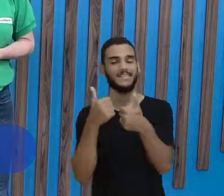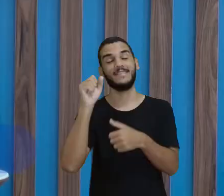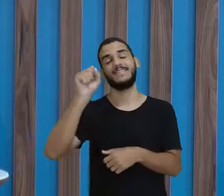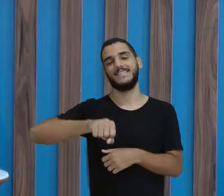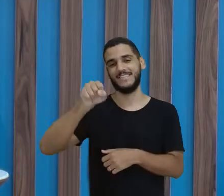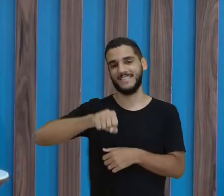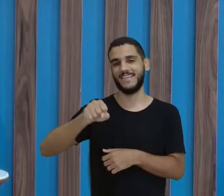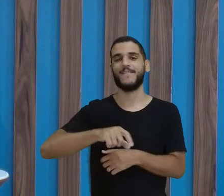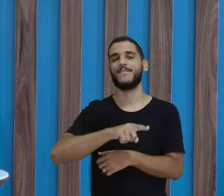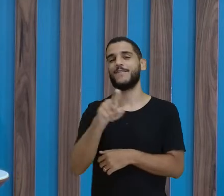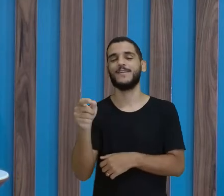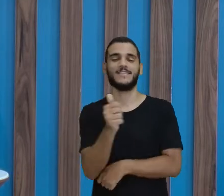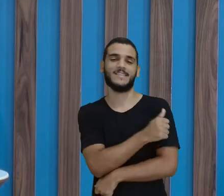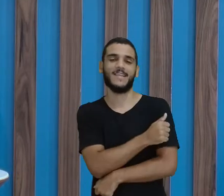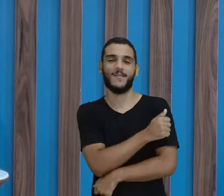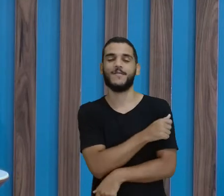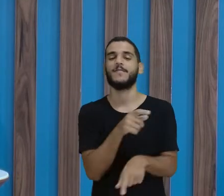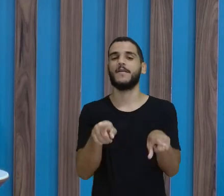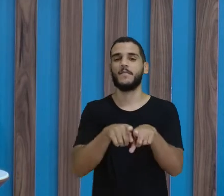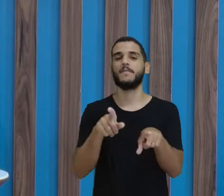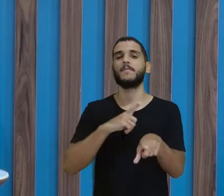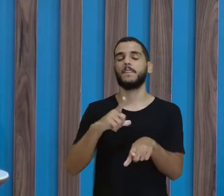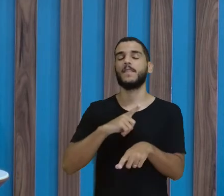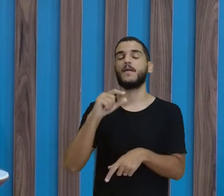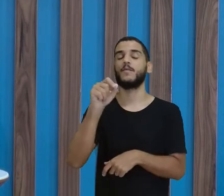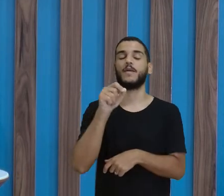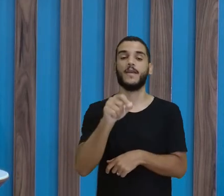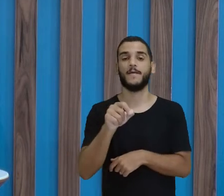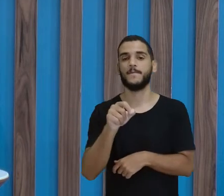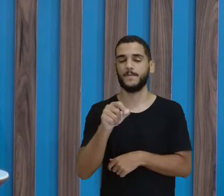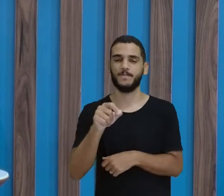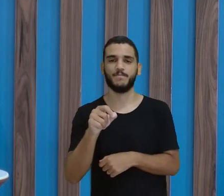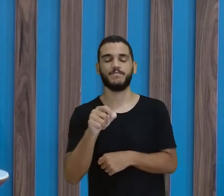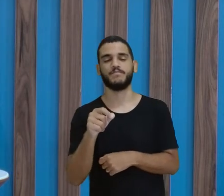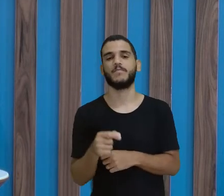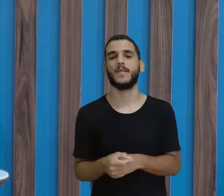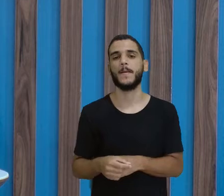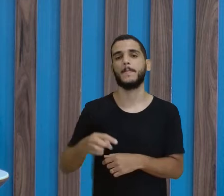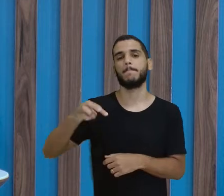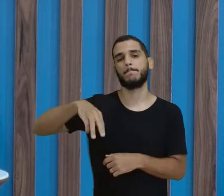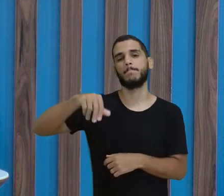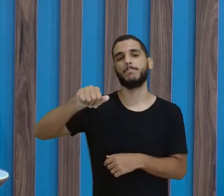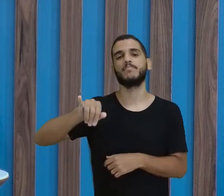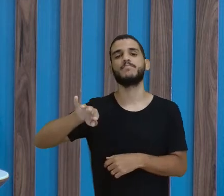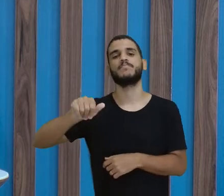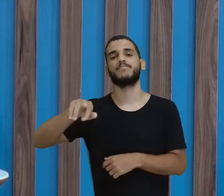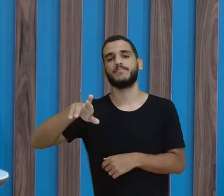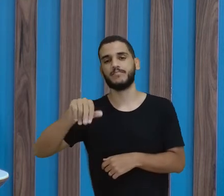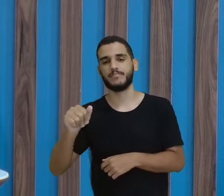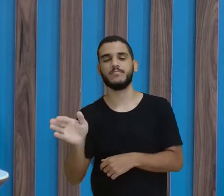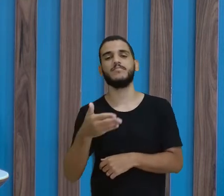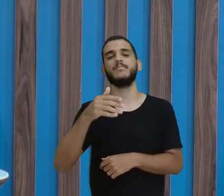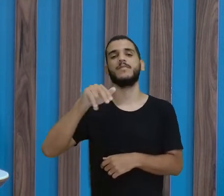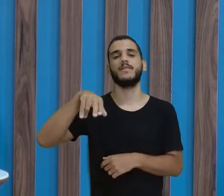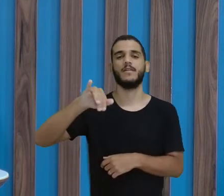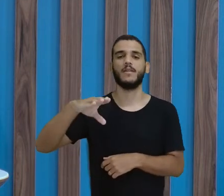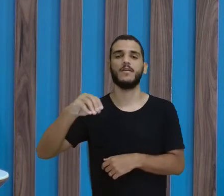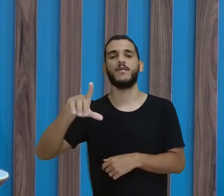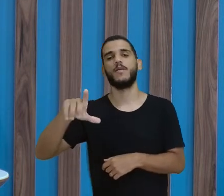E com vocês, estudantes, olha, já temos aqui, viu, professora Sandra? Maiara, Nicole,